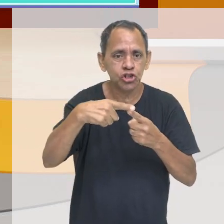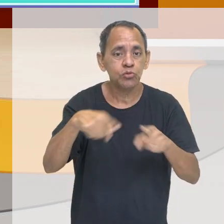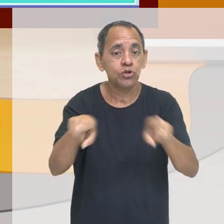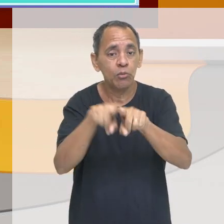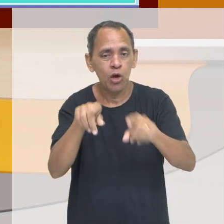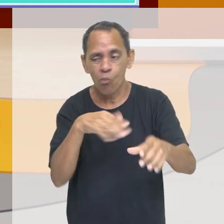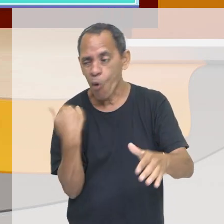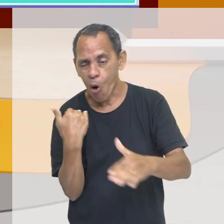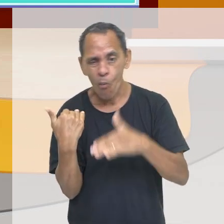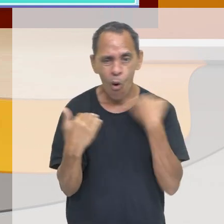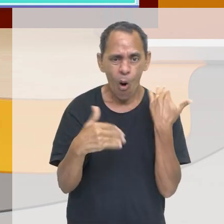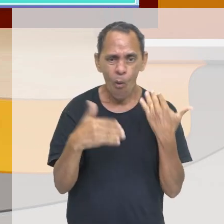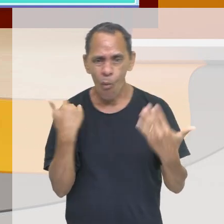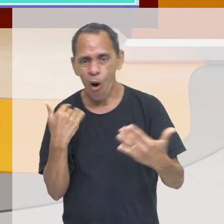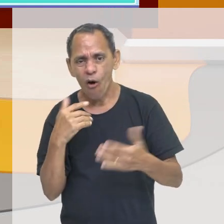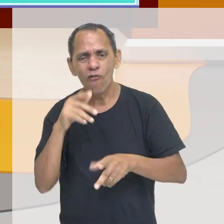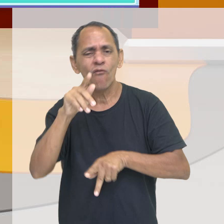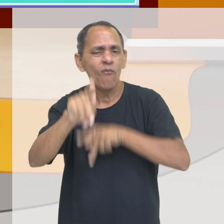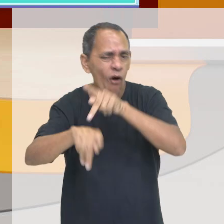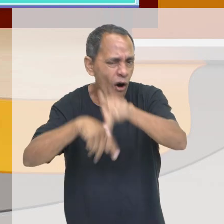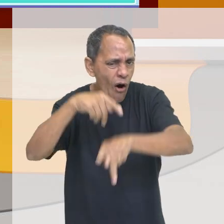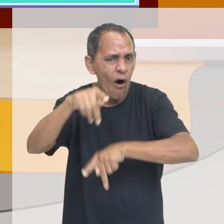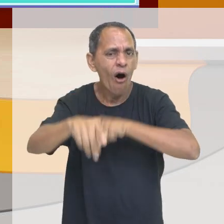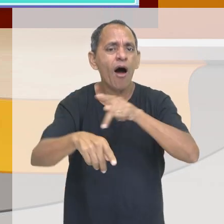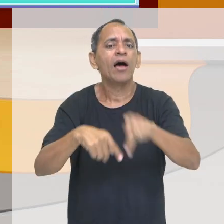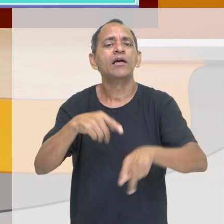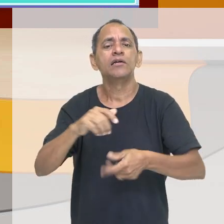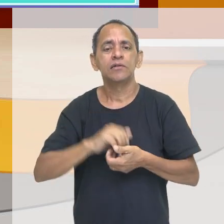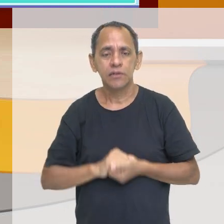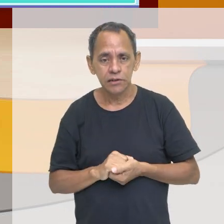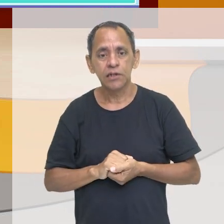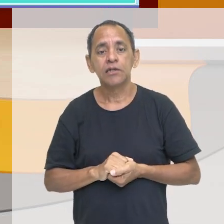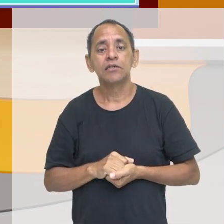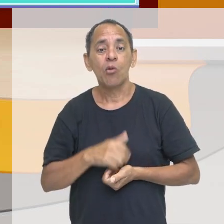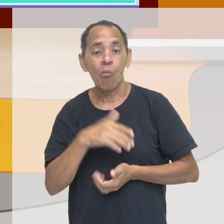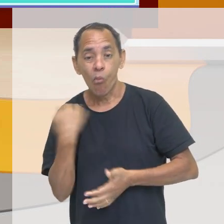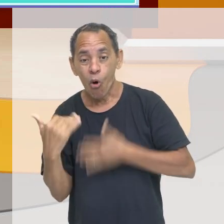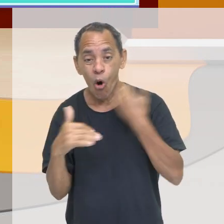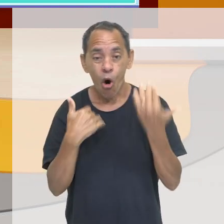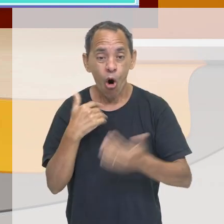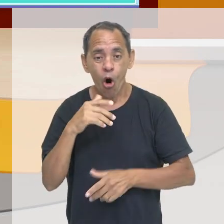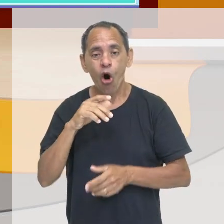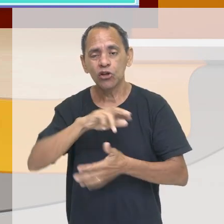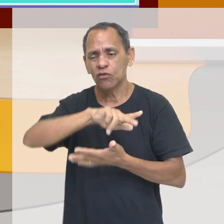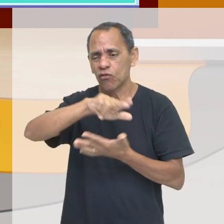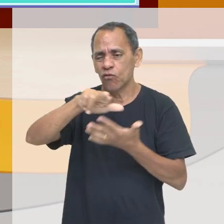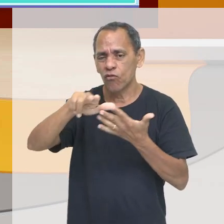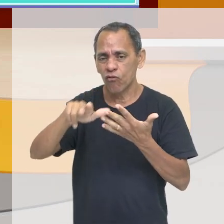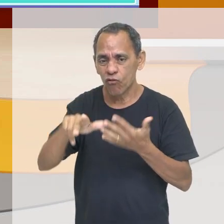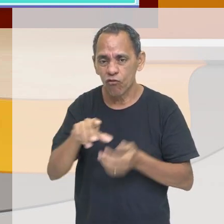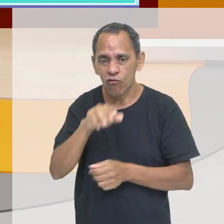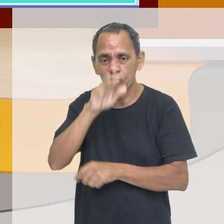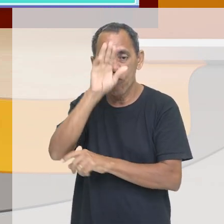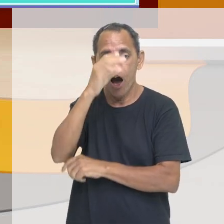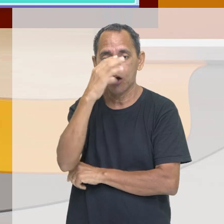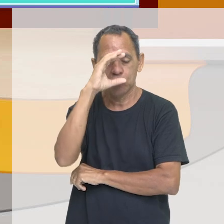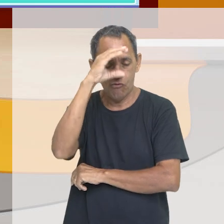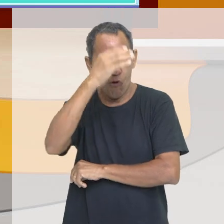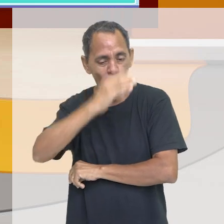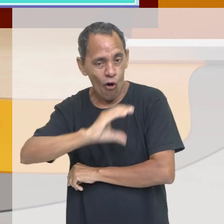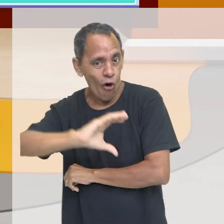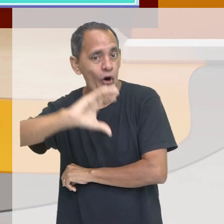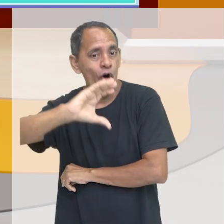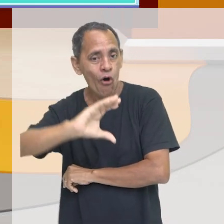inúmeras, centenas de elefantes com o objetivo de capturar a presa, o marfim, para utilizar ali na